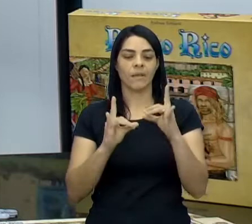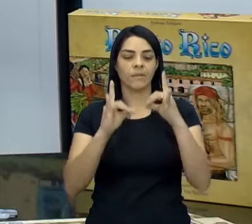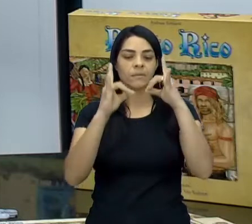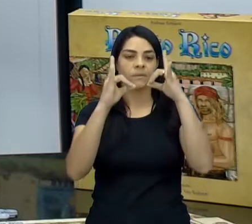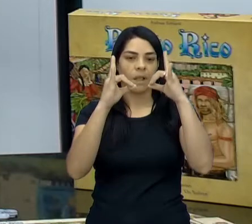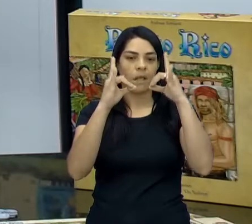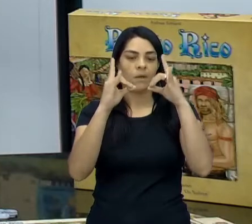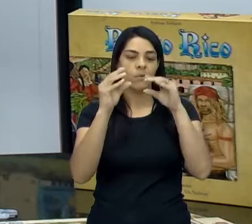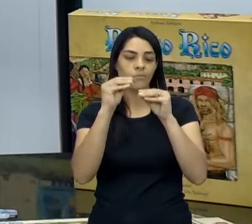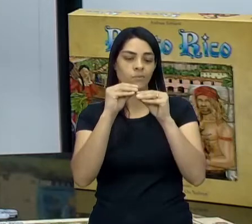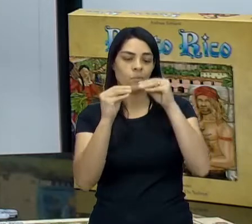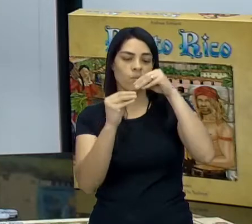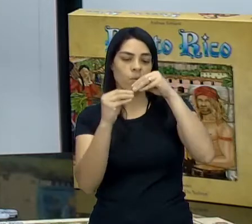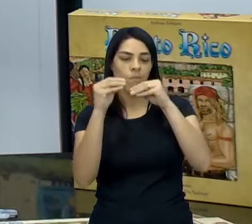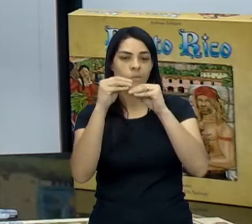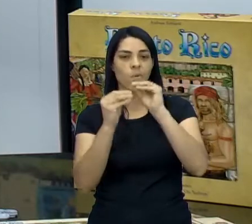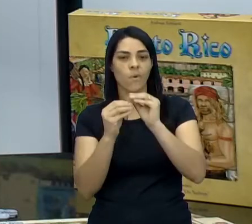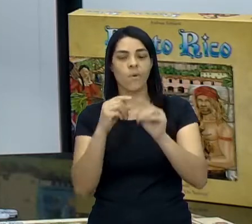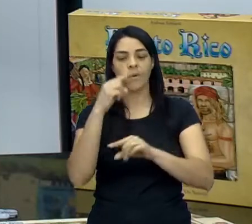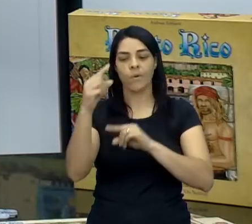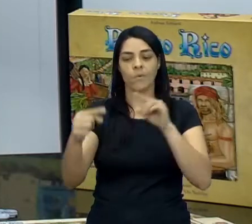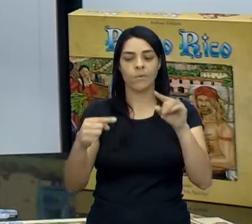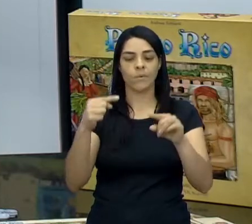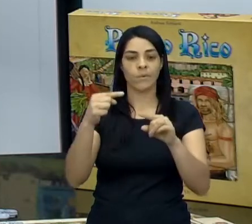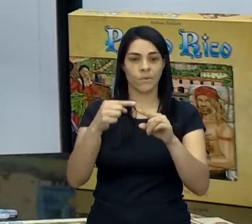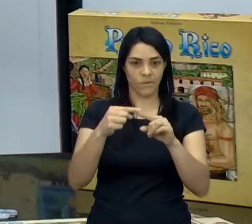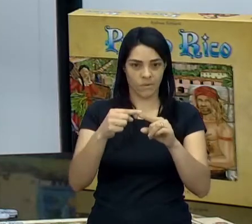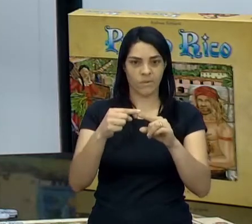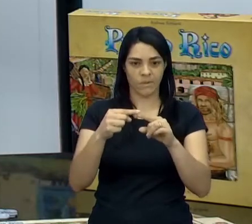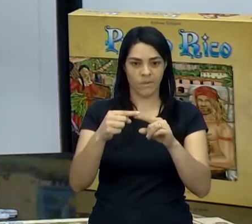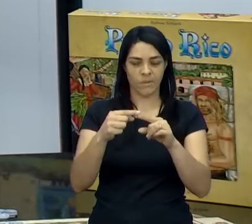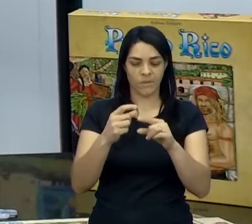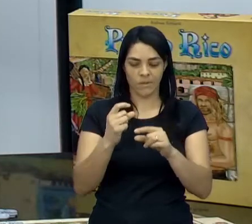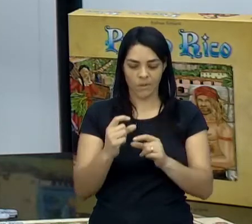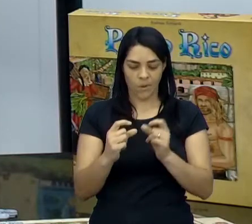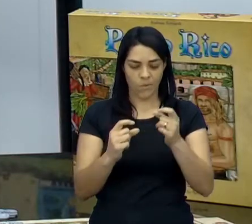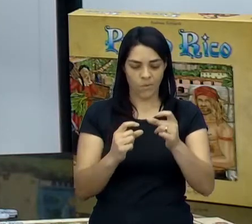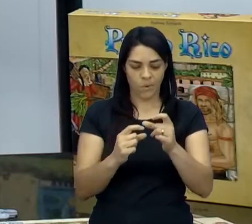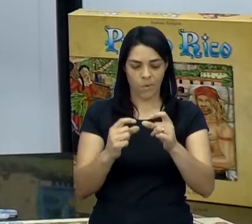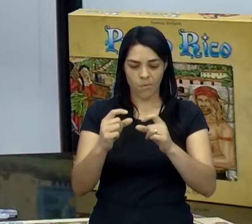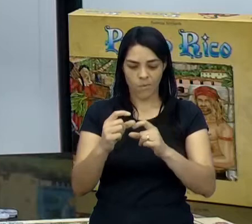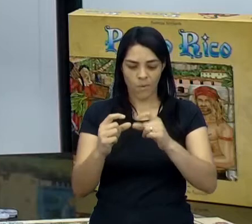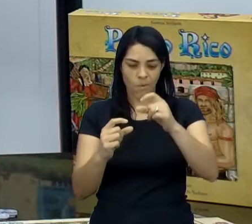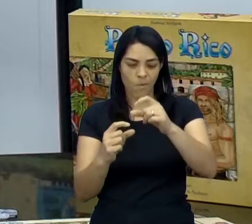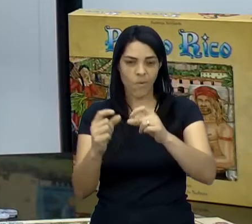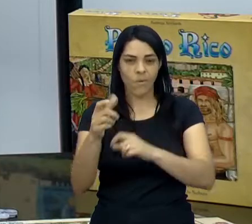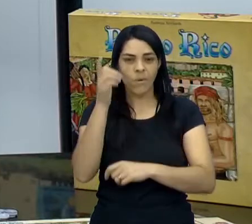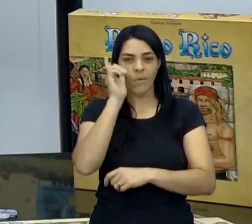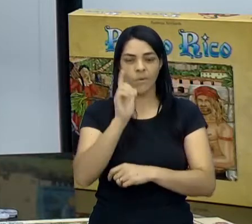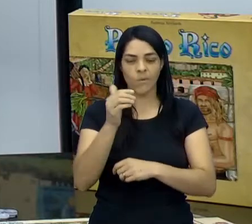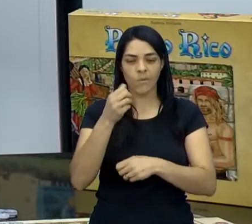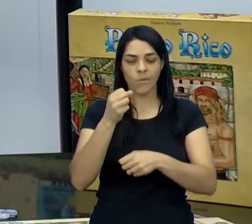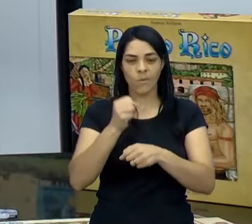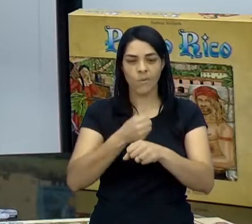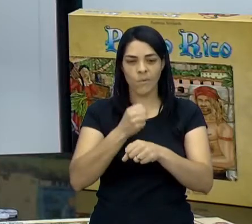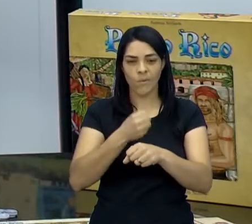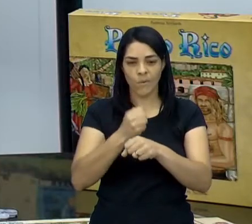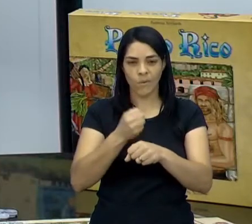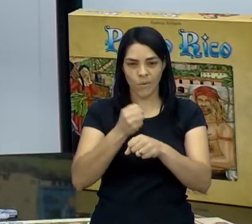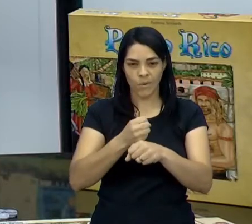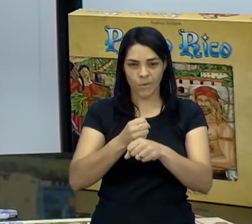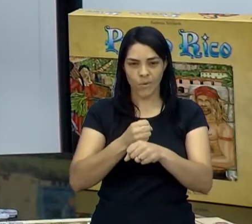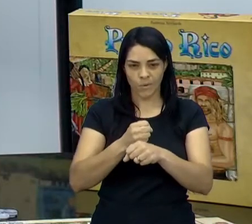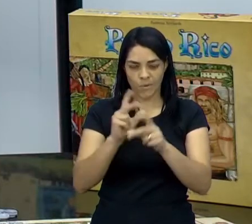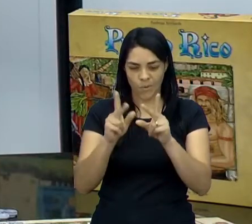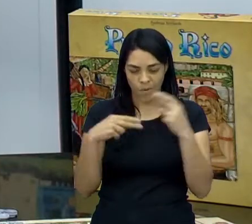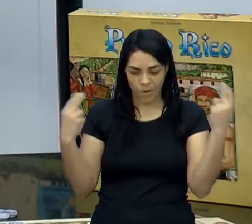montar o castelinho. O objetivo, ligar seus dominós para construir seu reino em um espaço 5 por 5